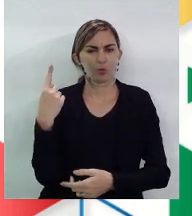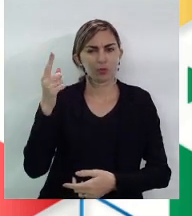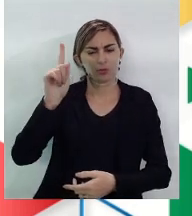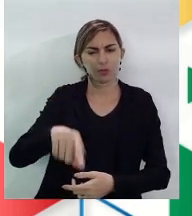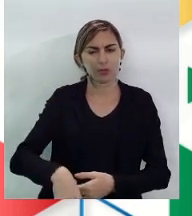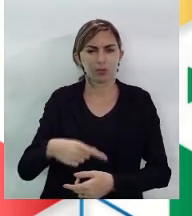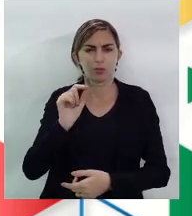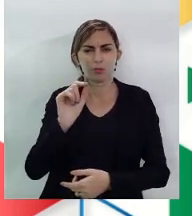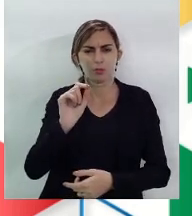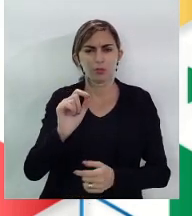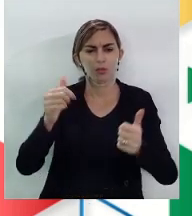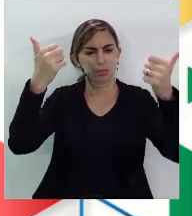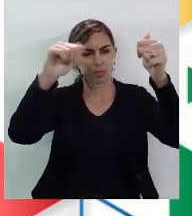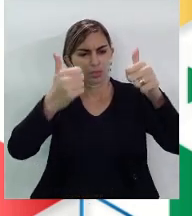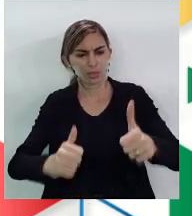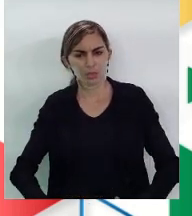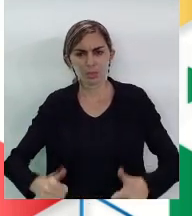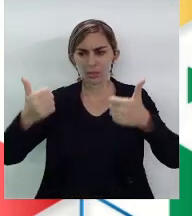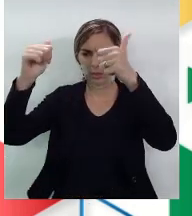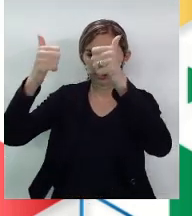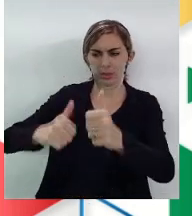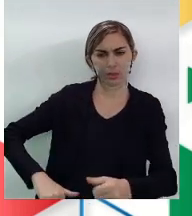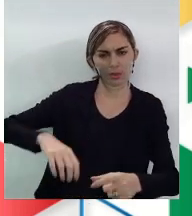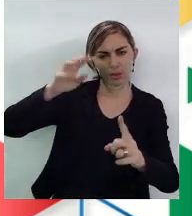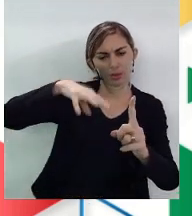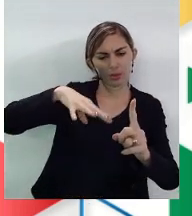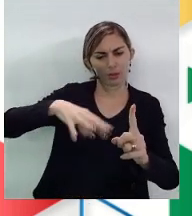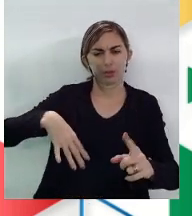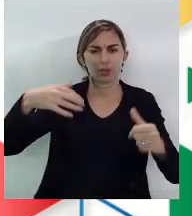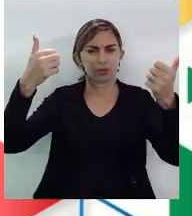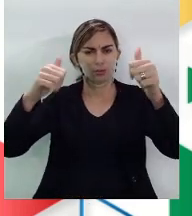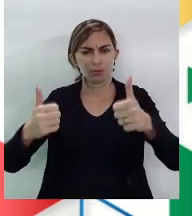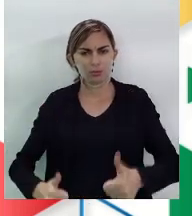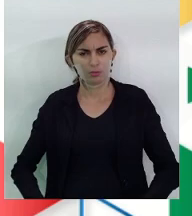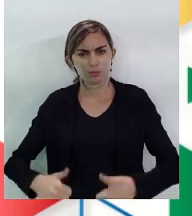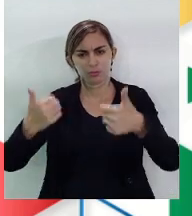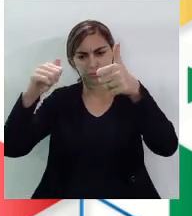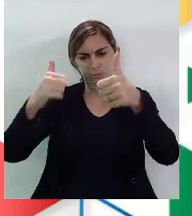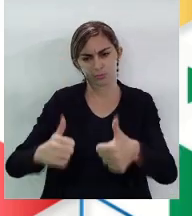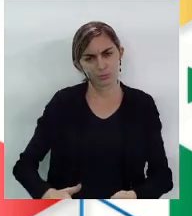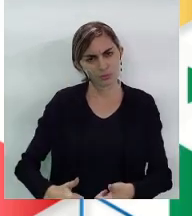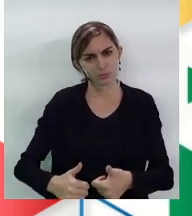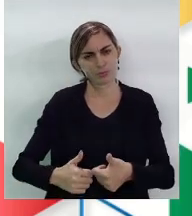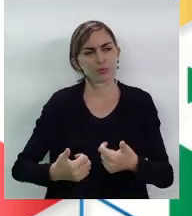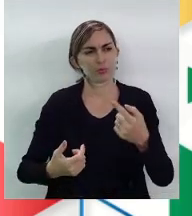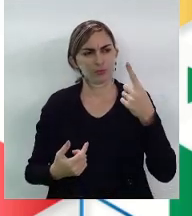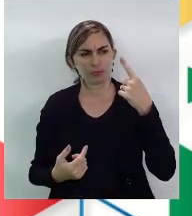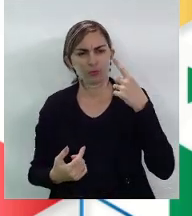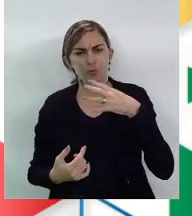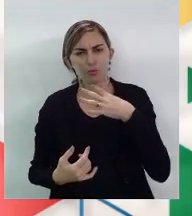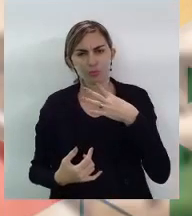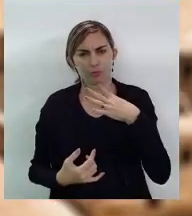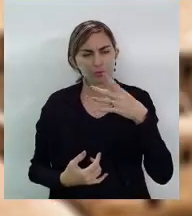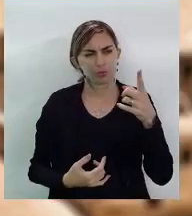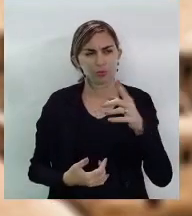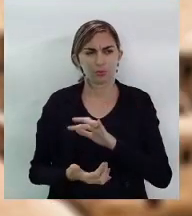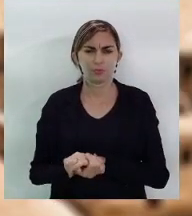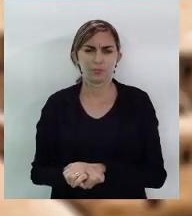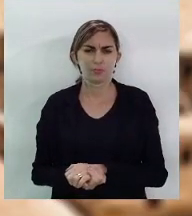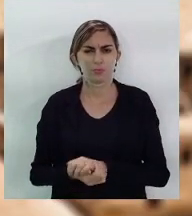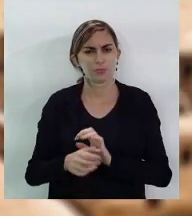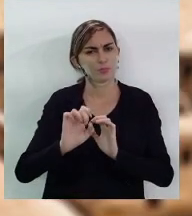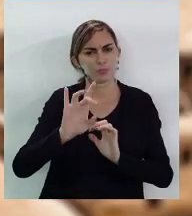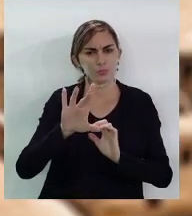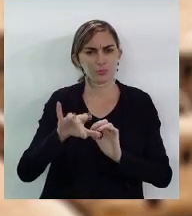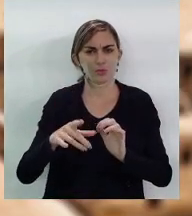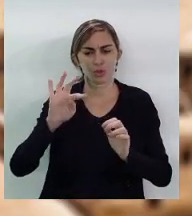a história é a idolatria, ou seja, a prática, a adoração a ídolos. Vamos conhecer, vamos adiante.